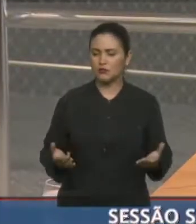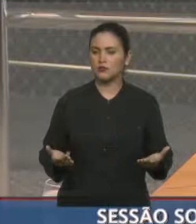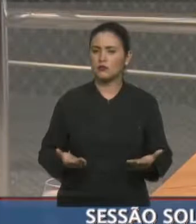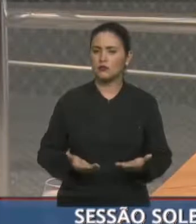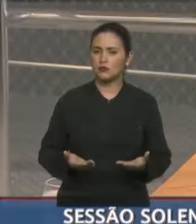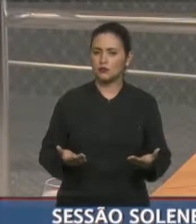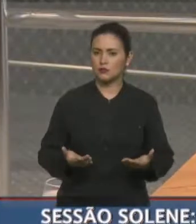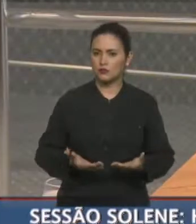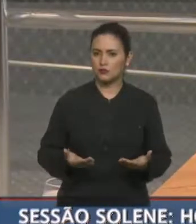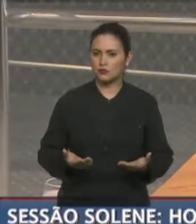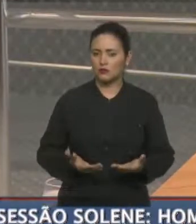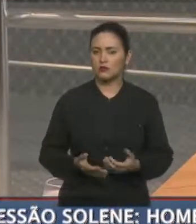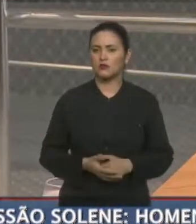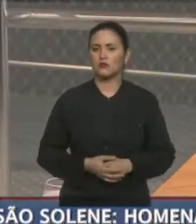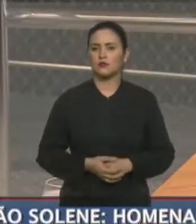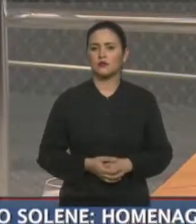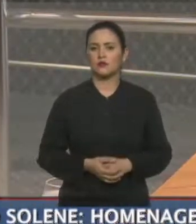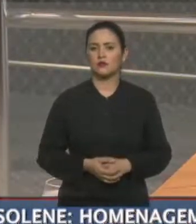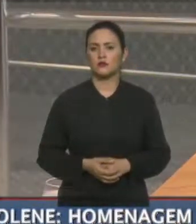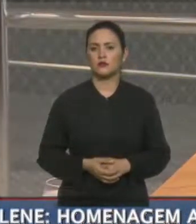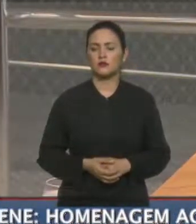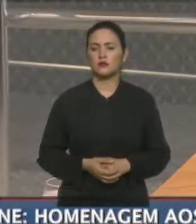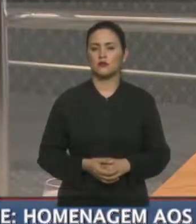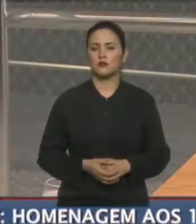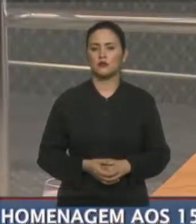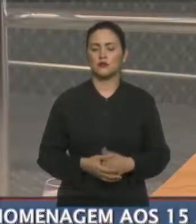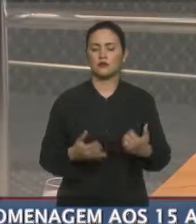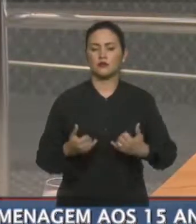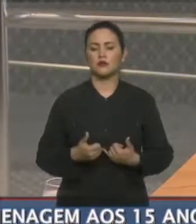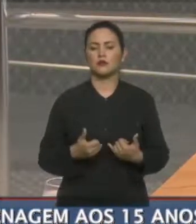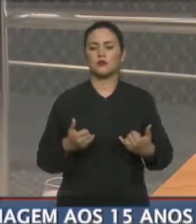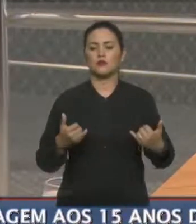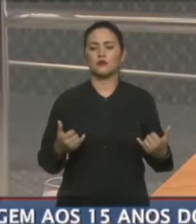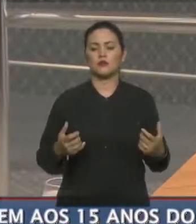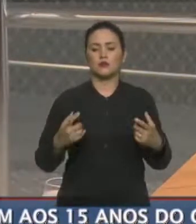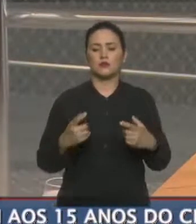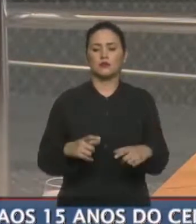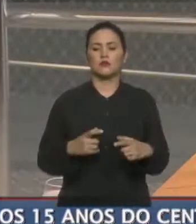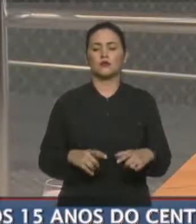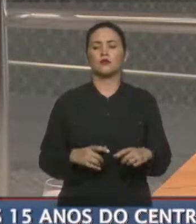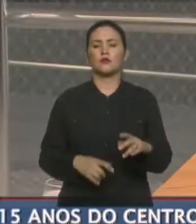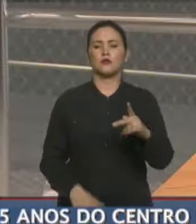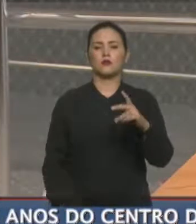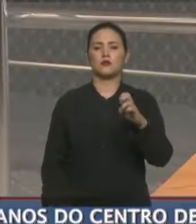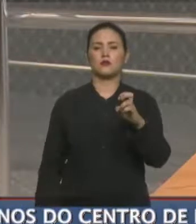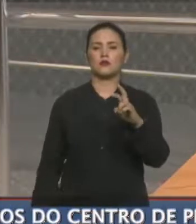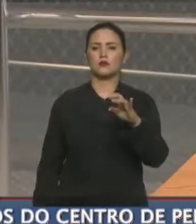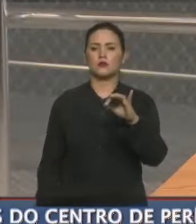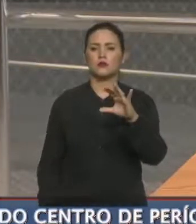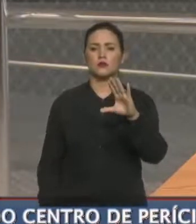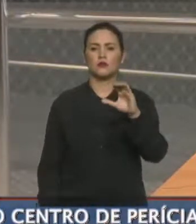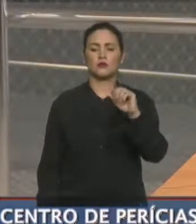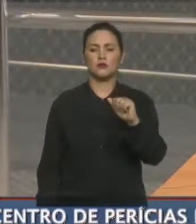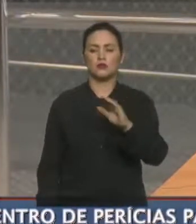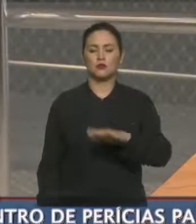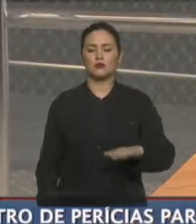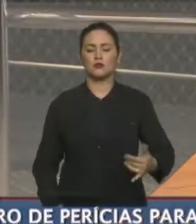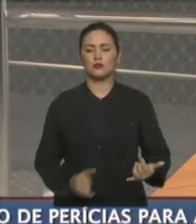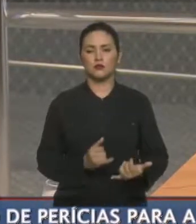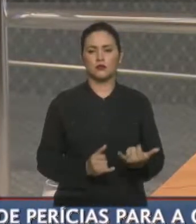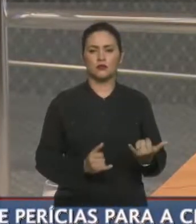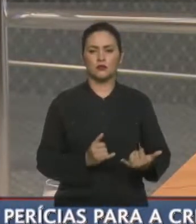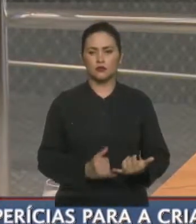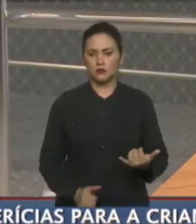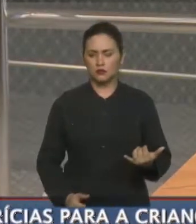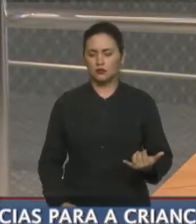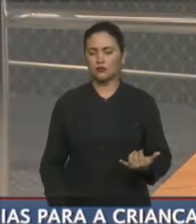histórico ao aniversário do Centro de Perícias Técnicas à Criança e Adolescente. E, em